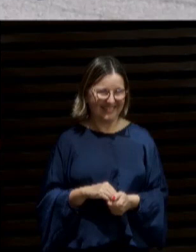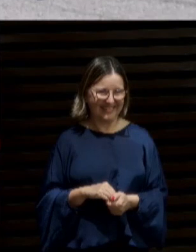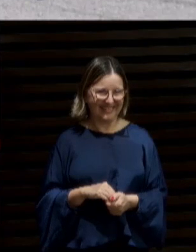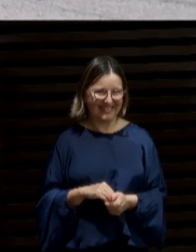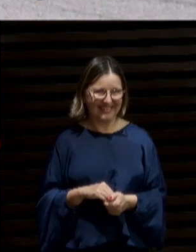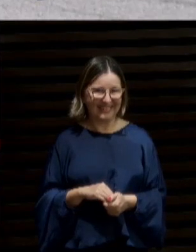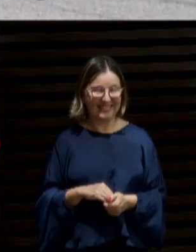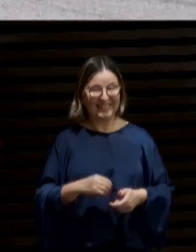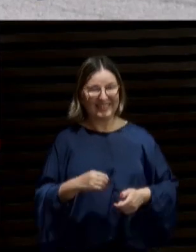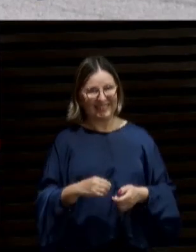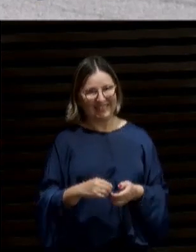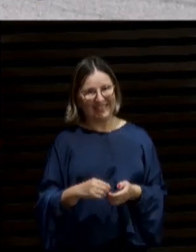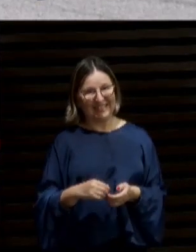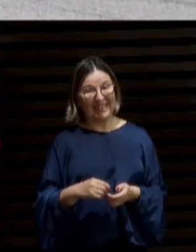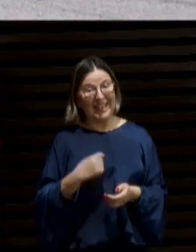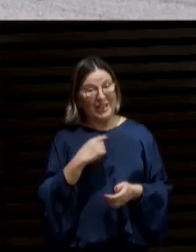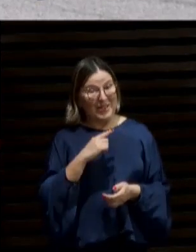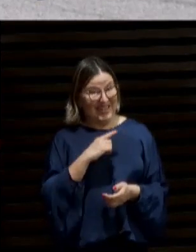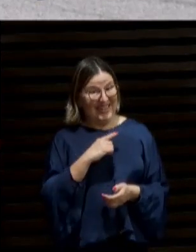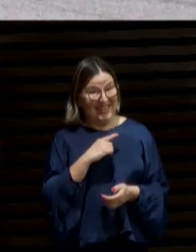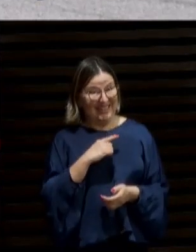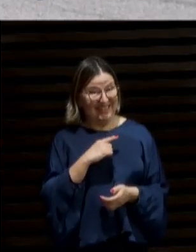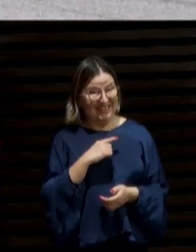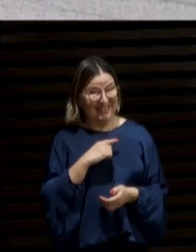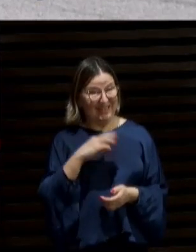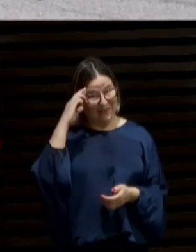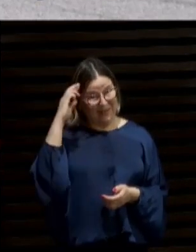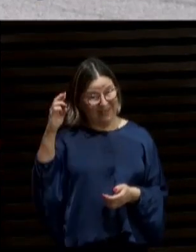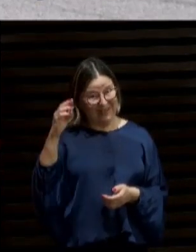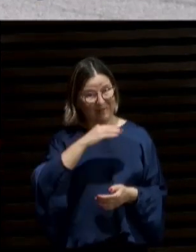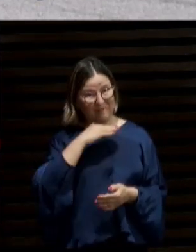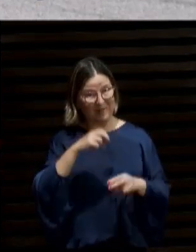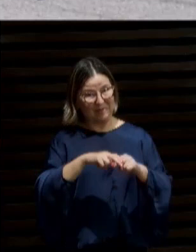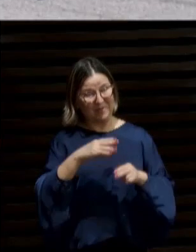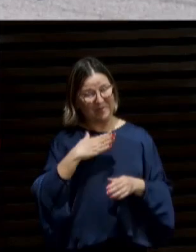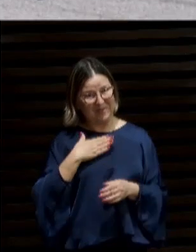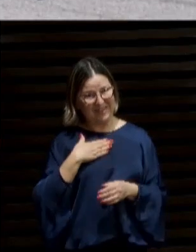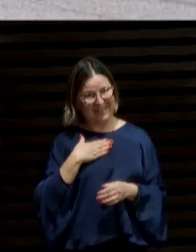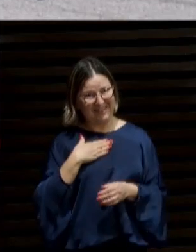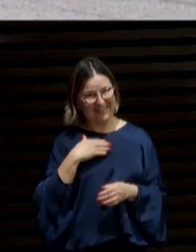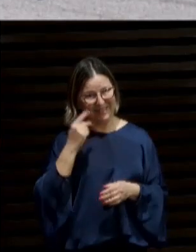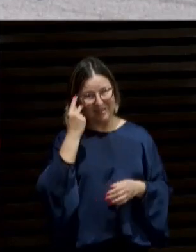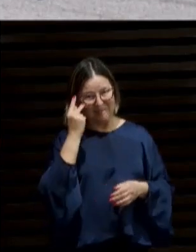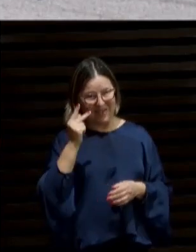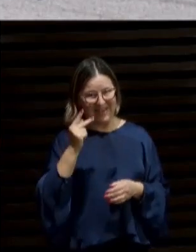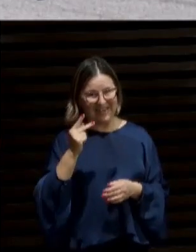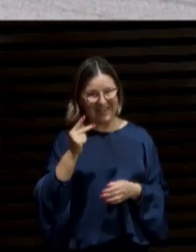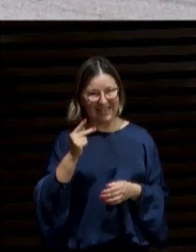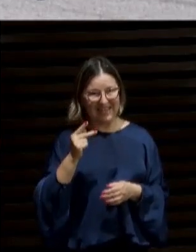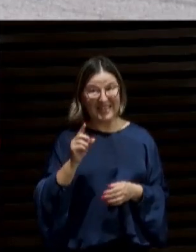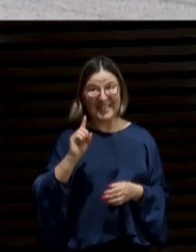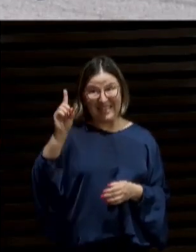Eu tenho aquele que se deu a mim para que eu o tivesse como o Senhor da minha